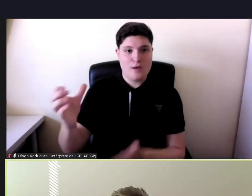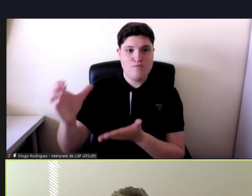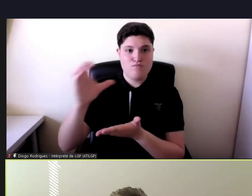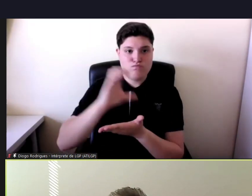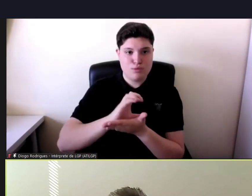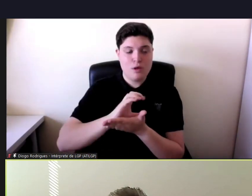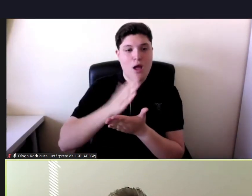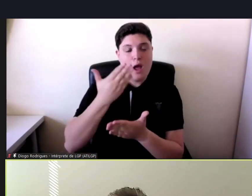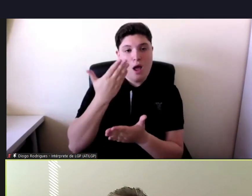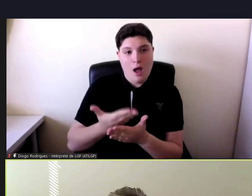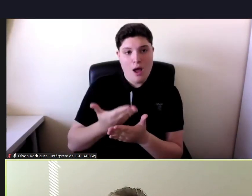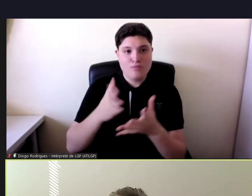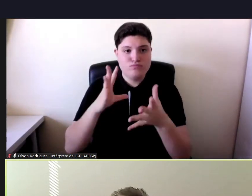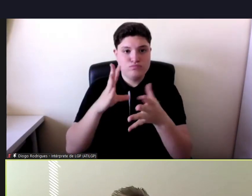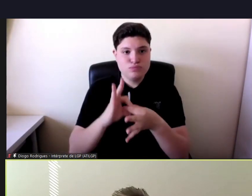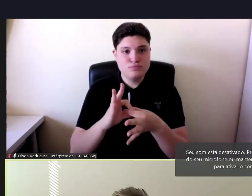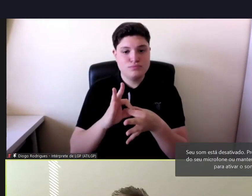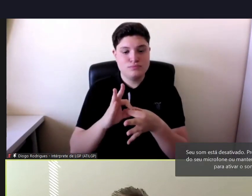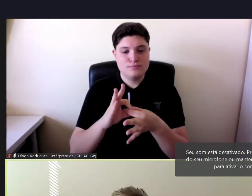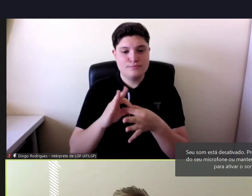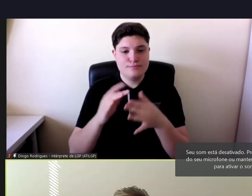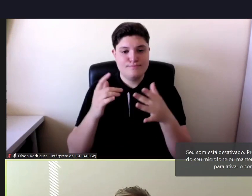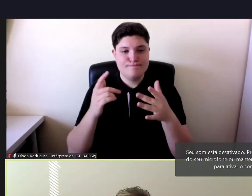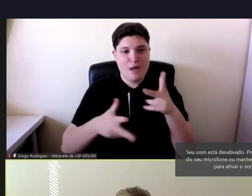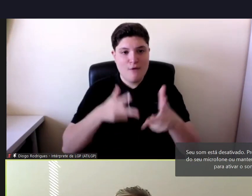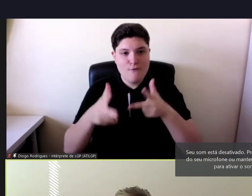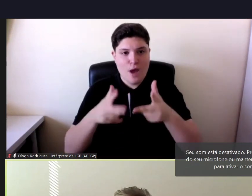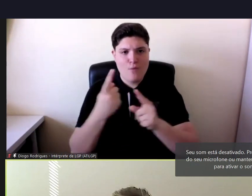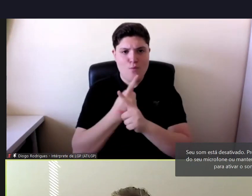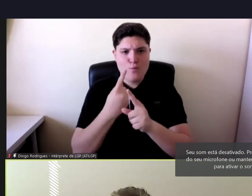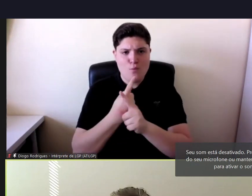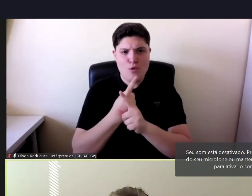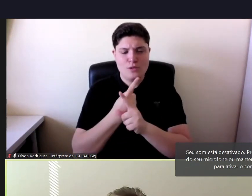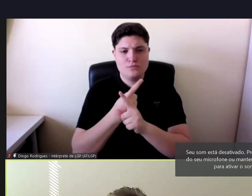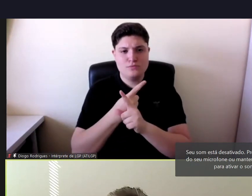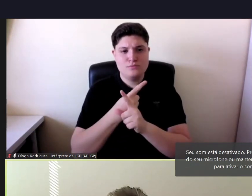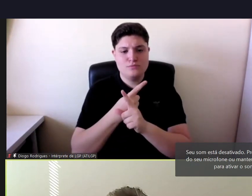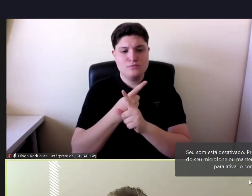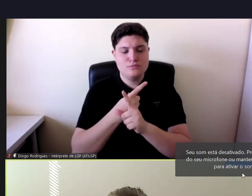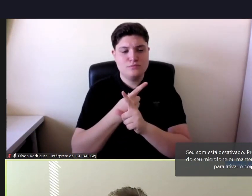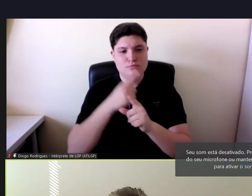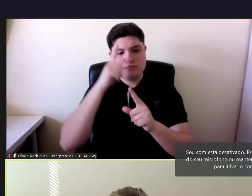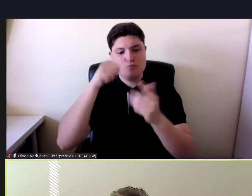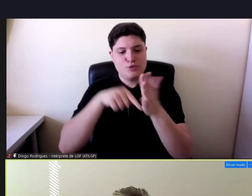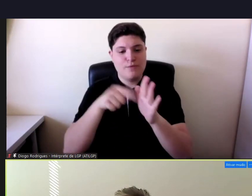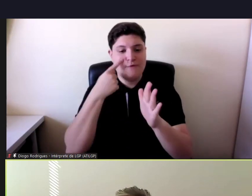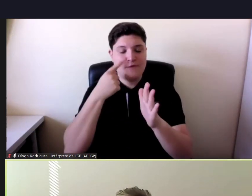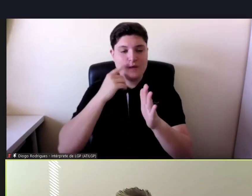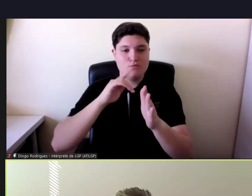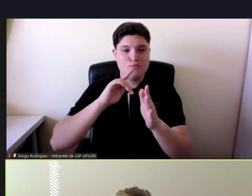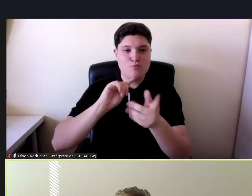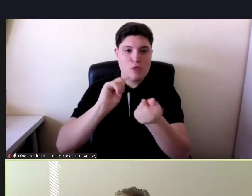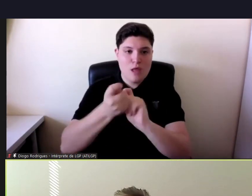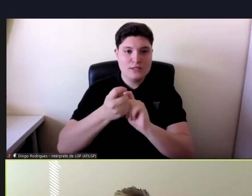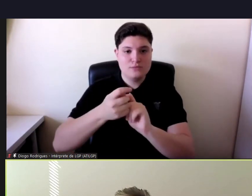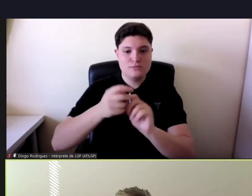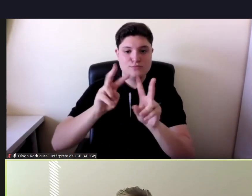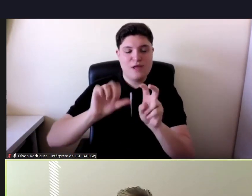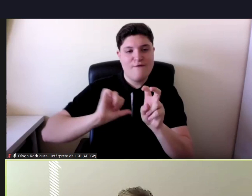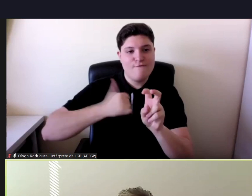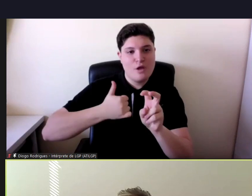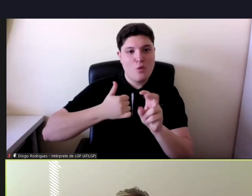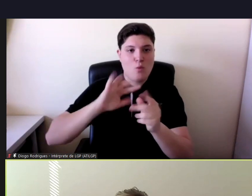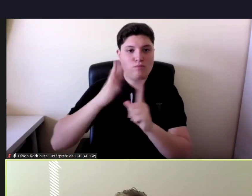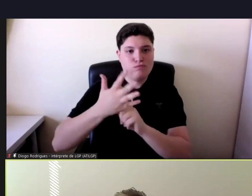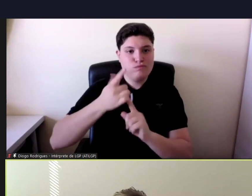naquilo que a própria indústria, não é? As agendas mobilizadoras e agendas verdes, ambas com o objetivo de